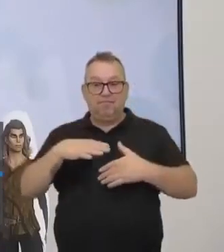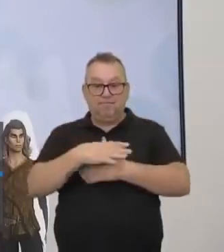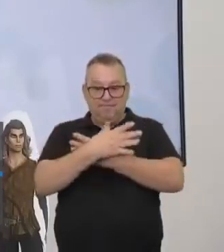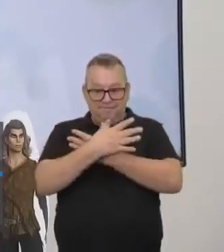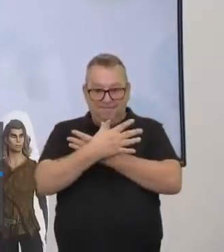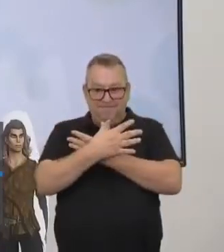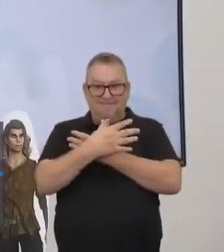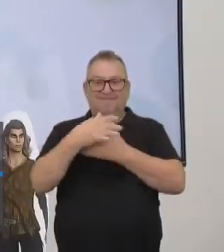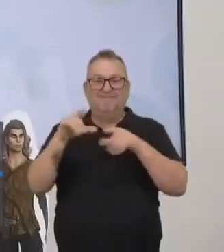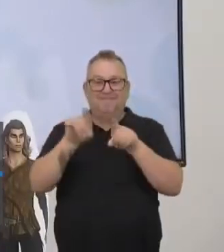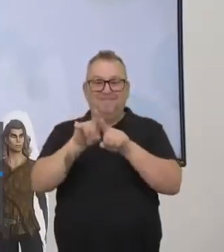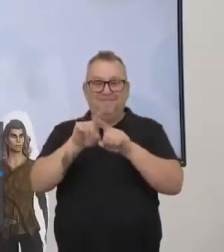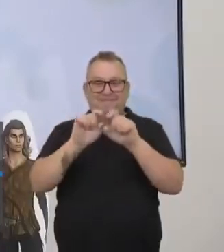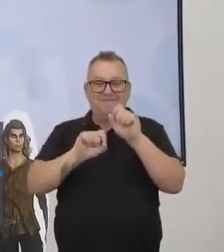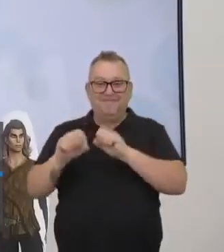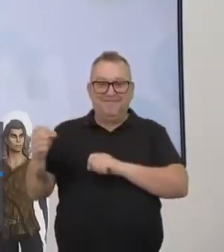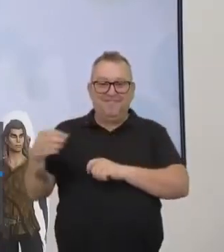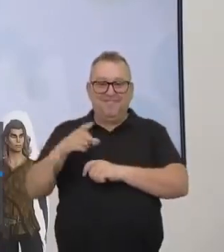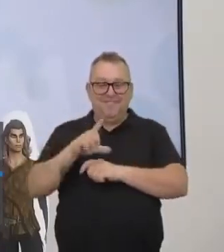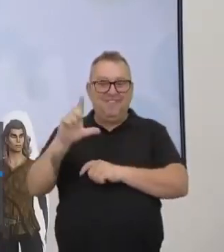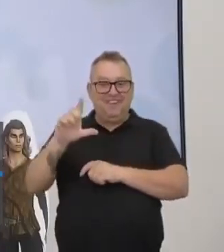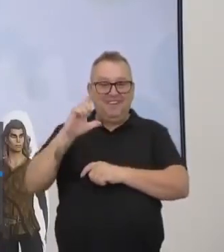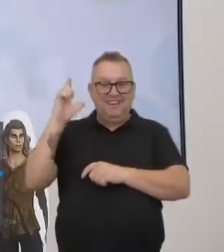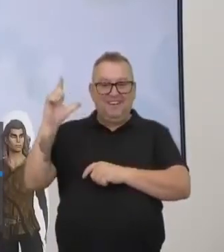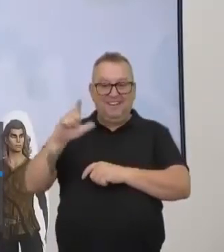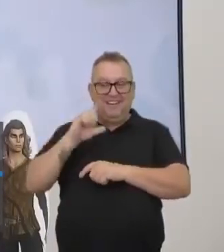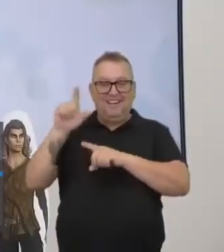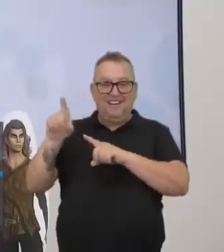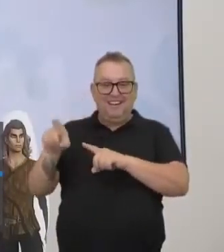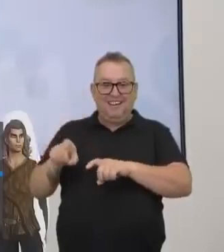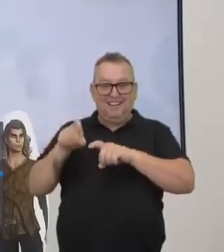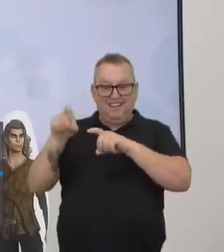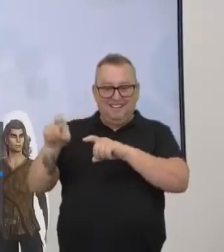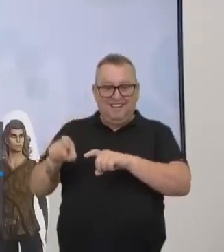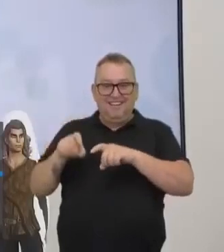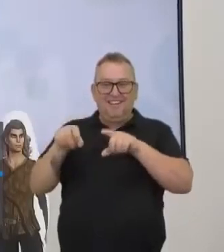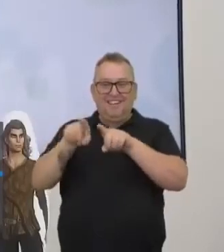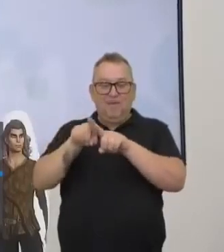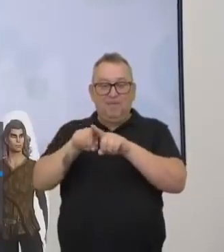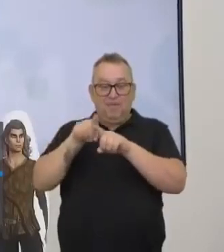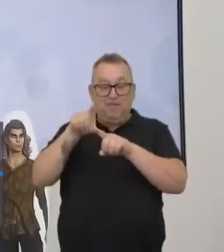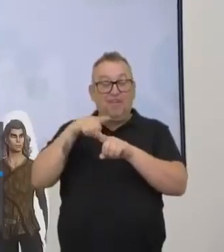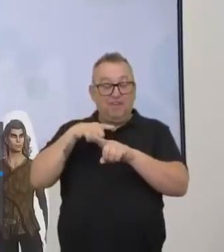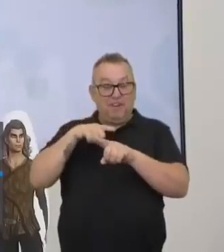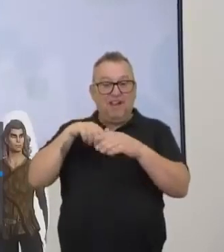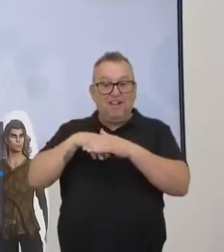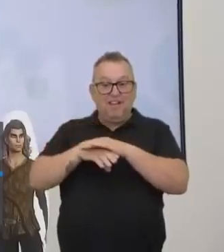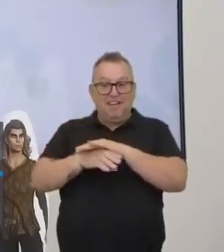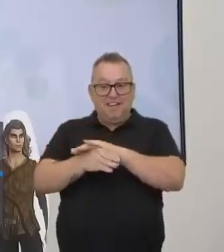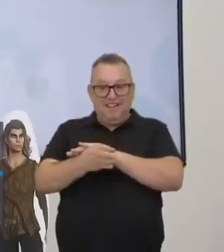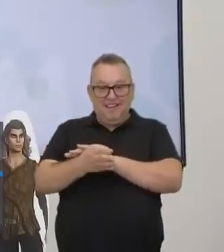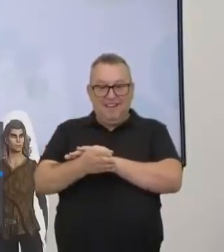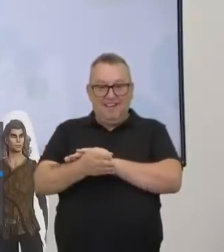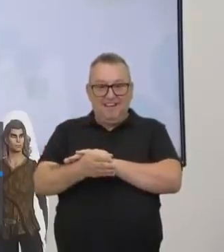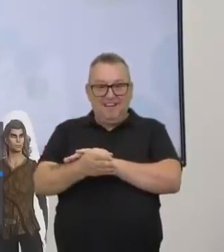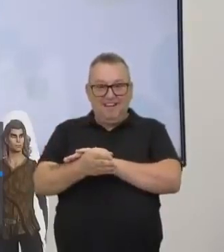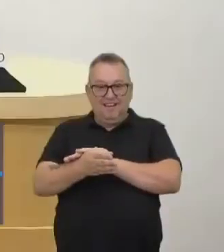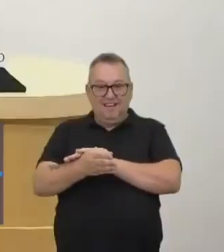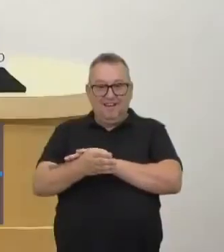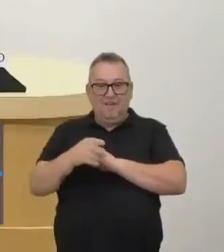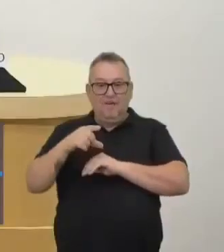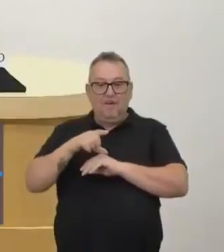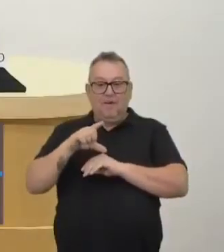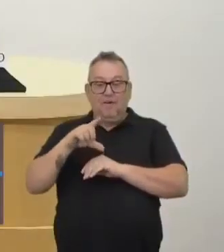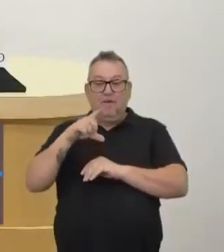mundo, né? Uma nova lógica social que é o feudalismo. E vocês já estão até acostumados aqui, ó. Que a Pro sempre traz aqui, ó, o